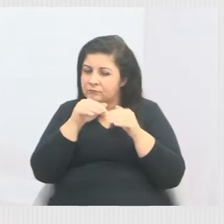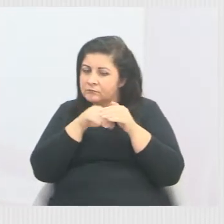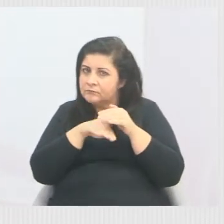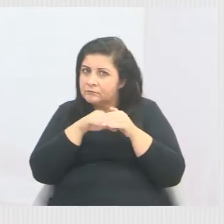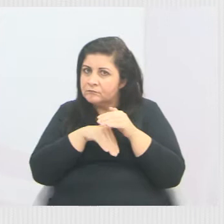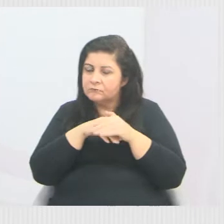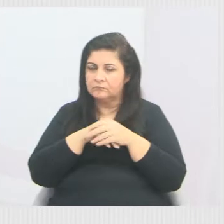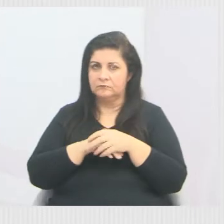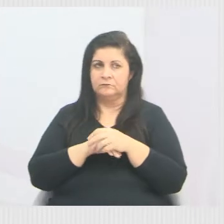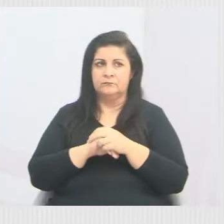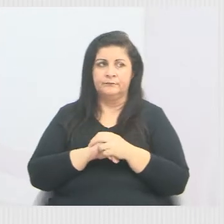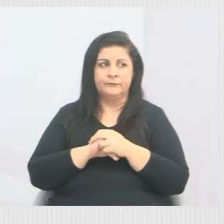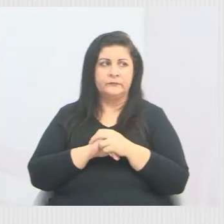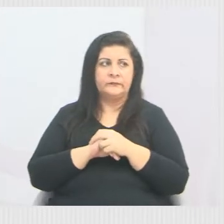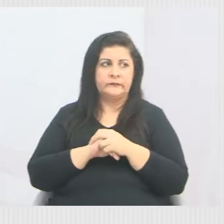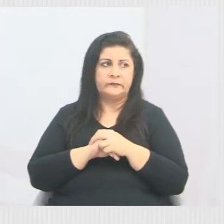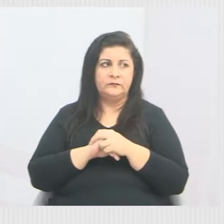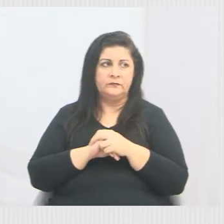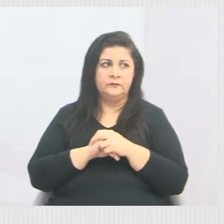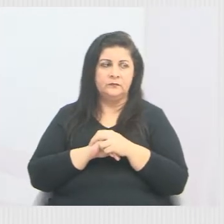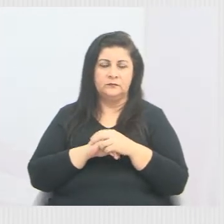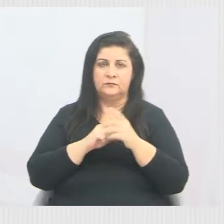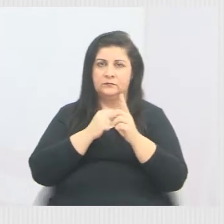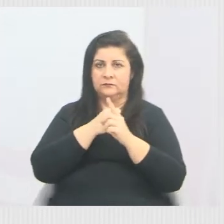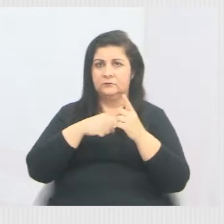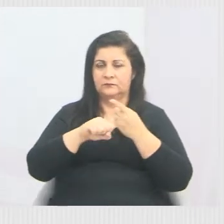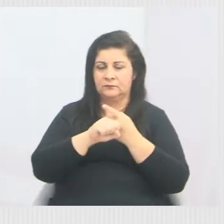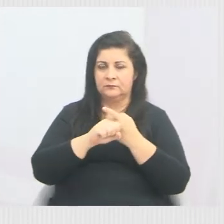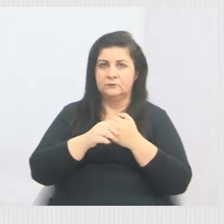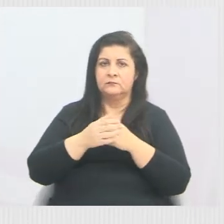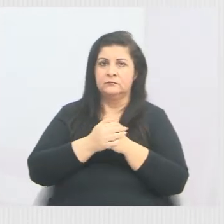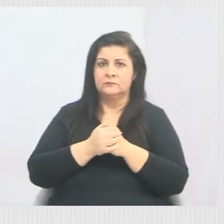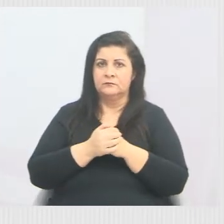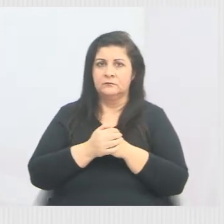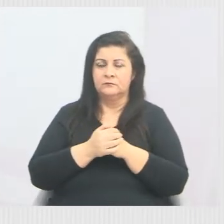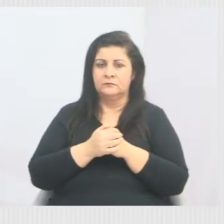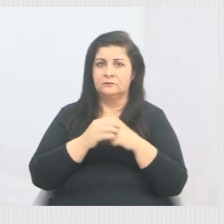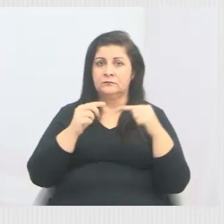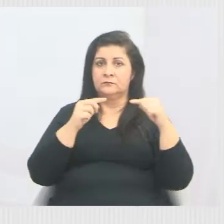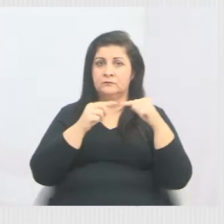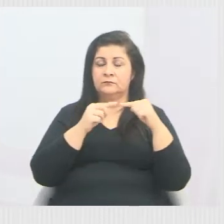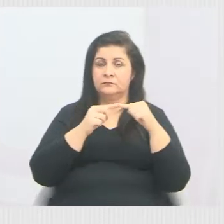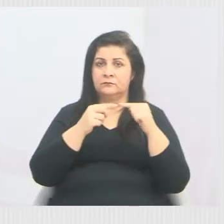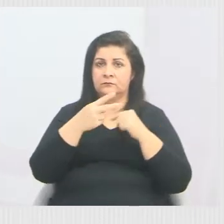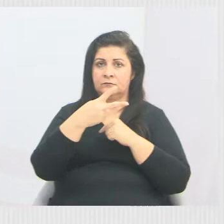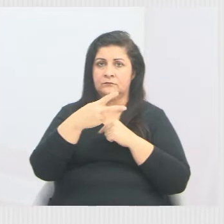economizar. Assistência social, né? Temos aqui a meta orçada de